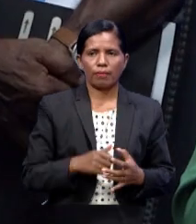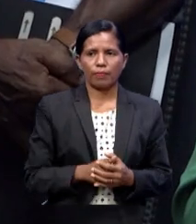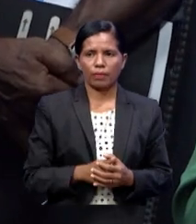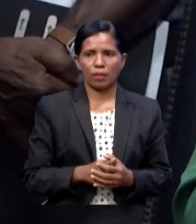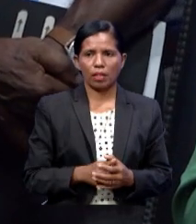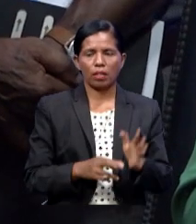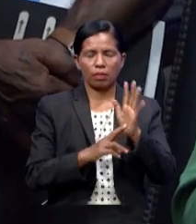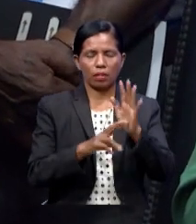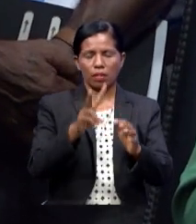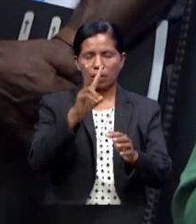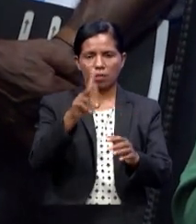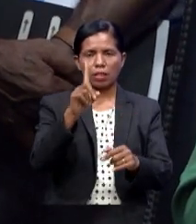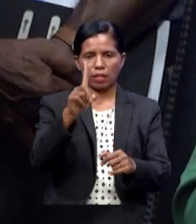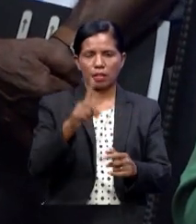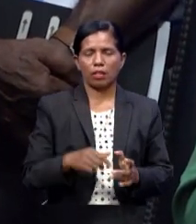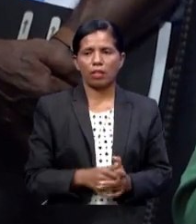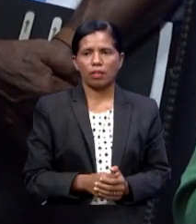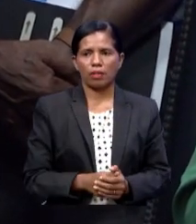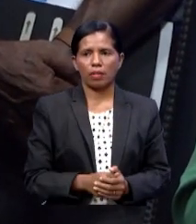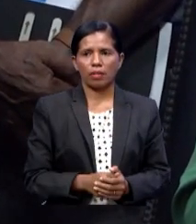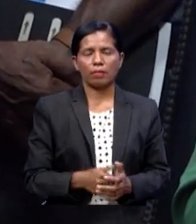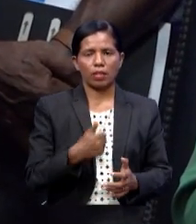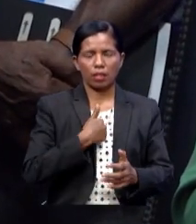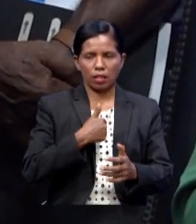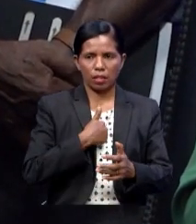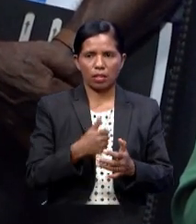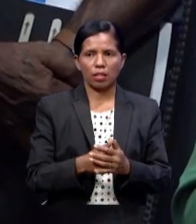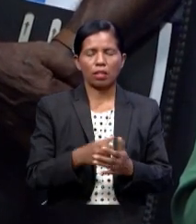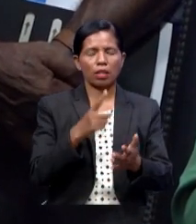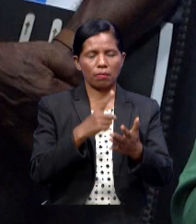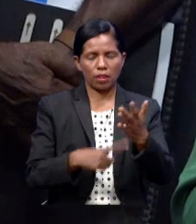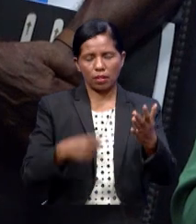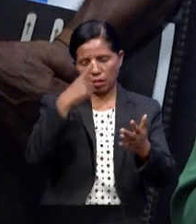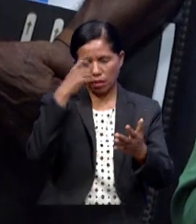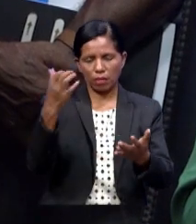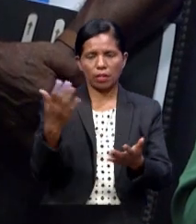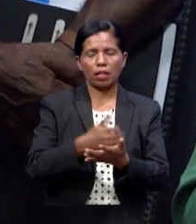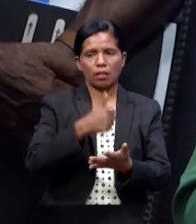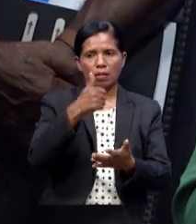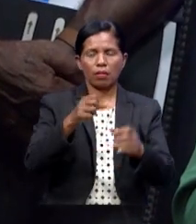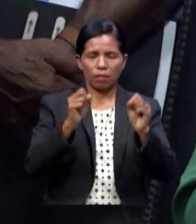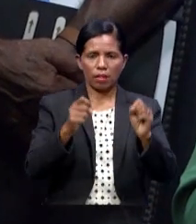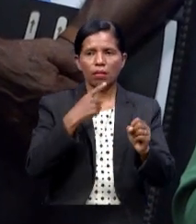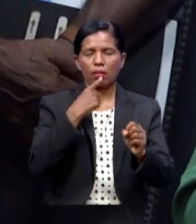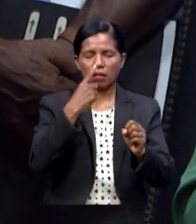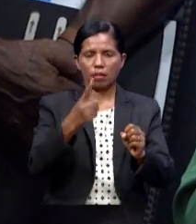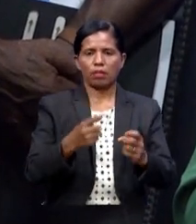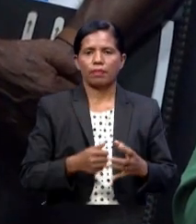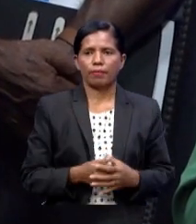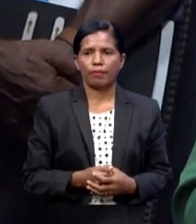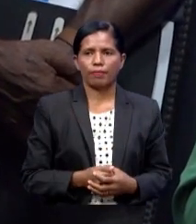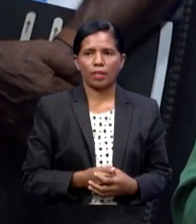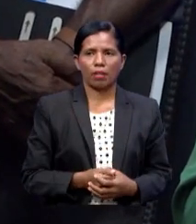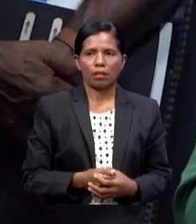Ada reklamasi nih herua ida banyak rasik tamu saya demak nia laliu bela mos reklama katak oh